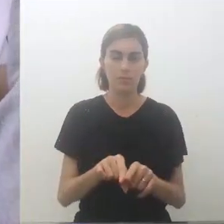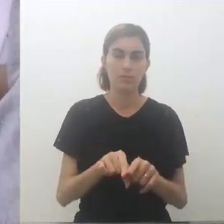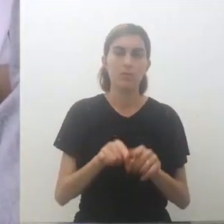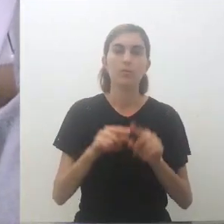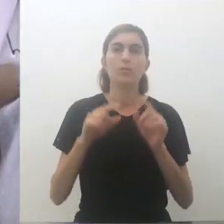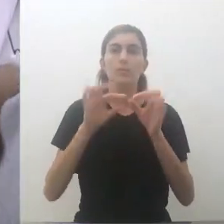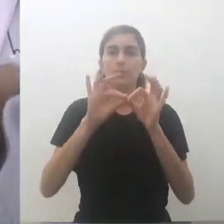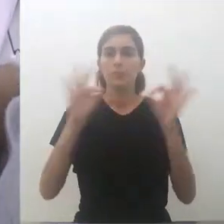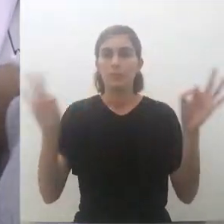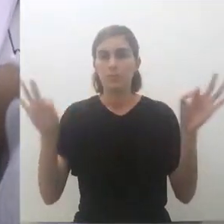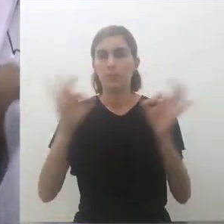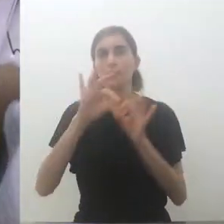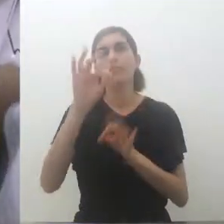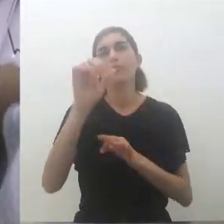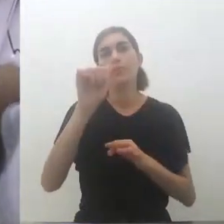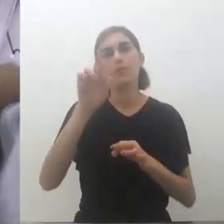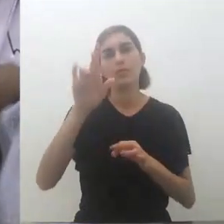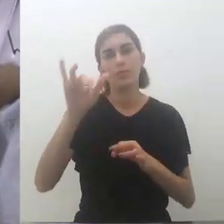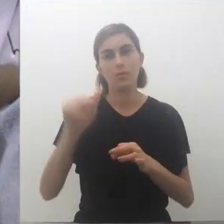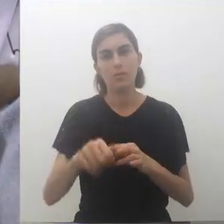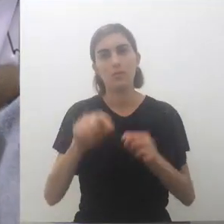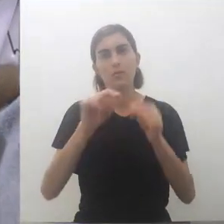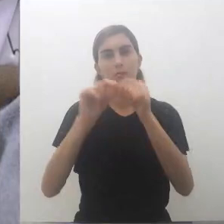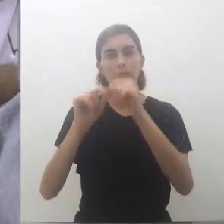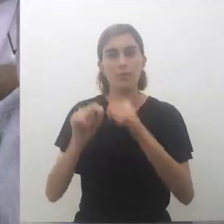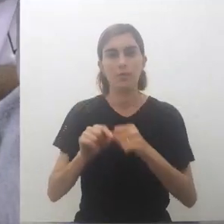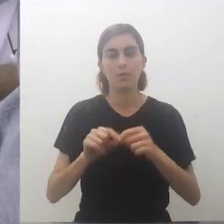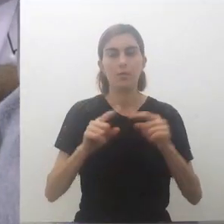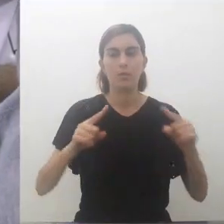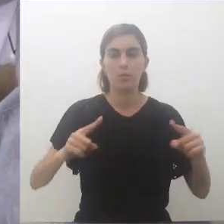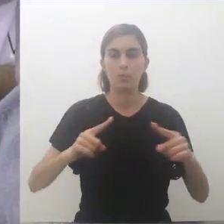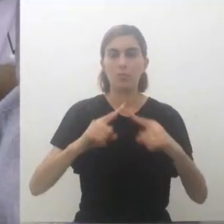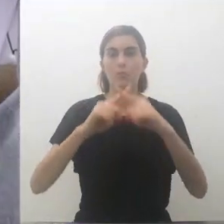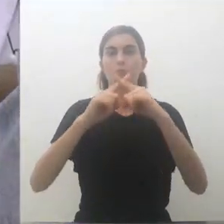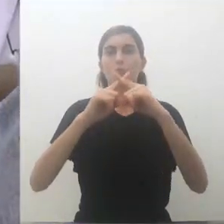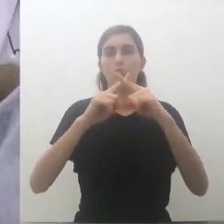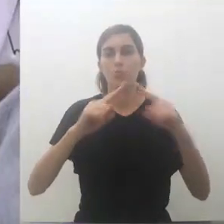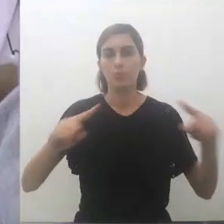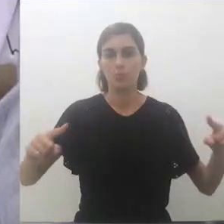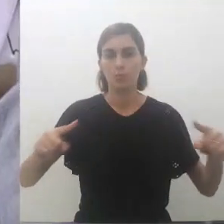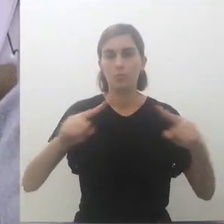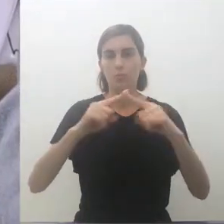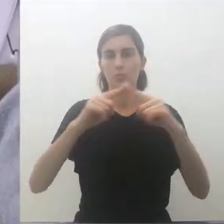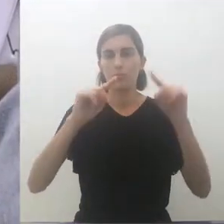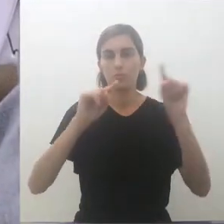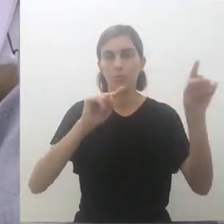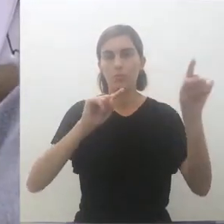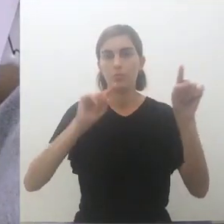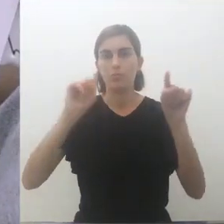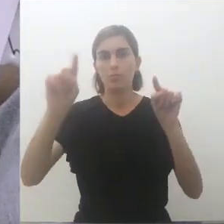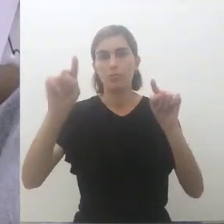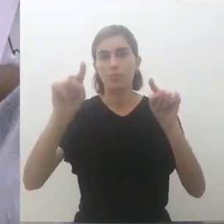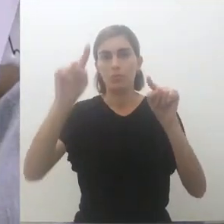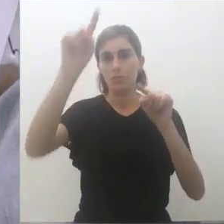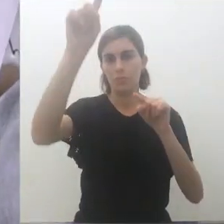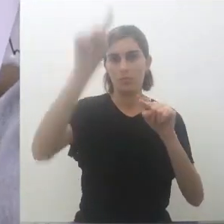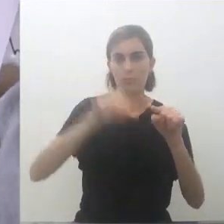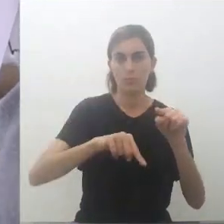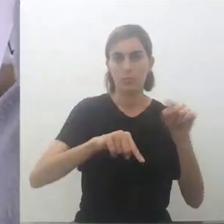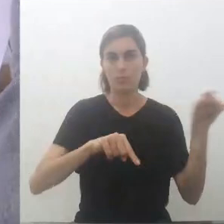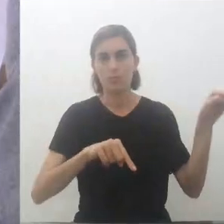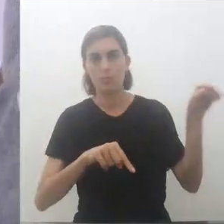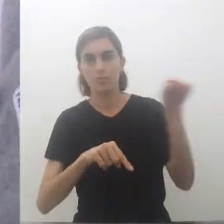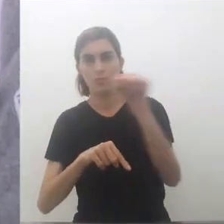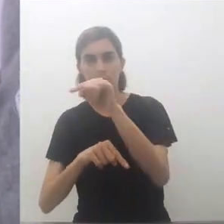medidas áureas, e ao fazer o cruzamento desses pontos, como foi feito aqui, né,